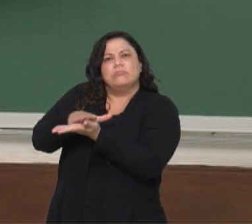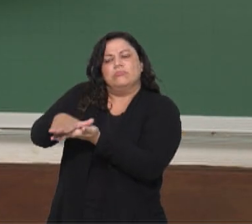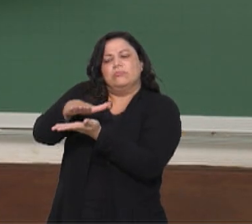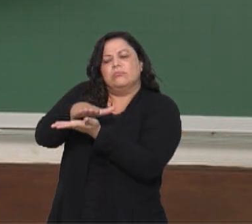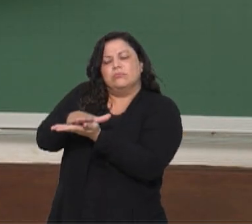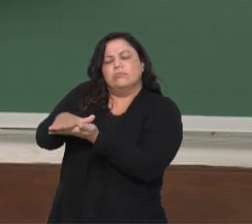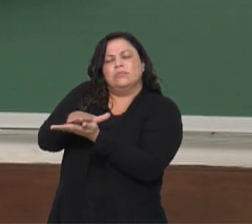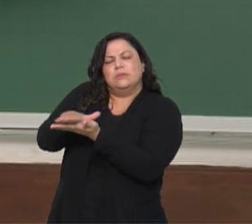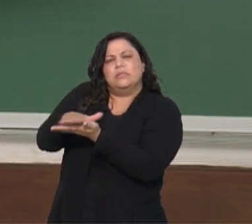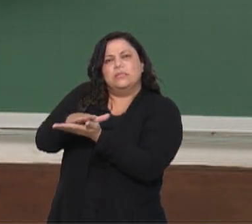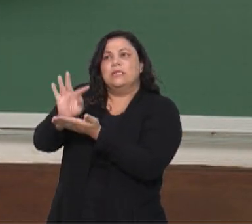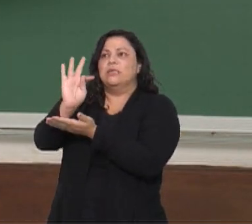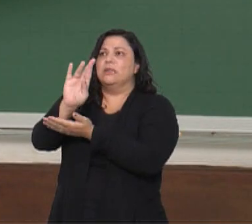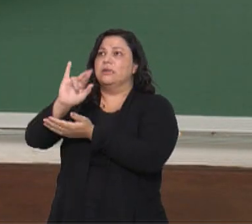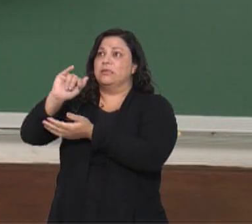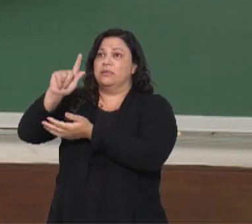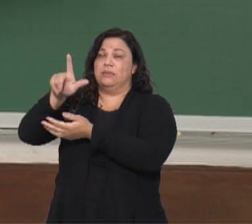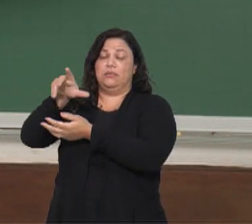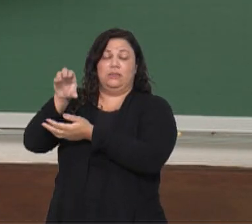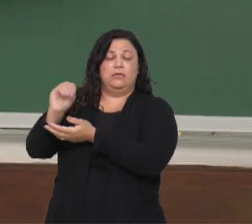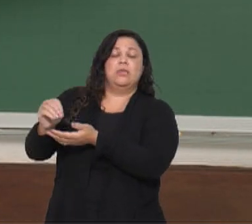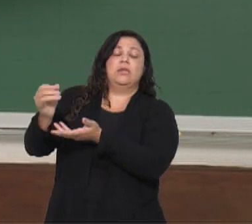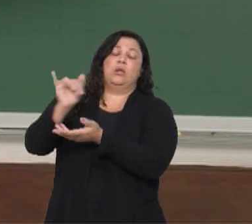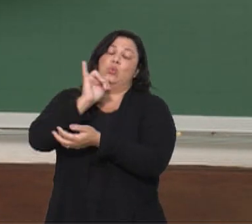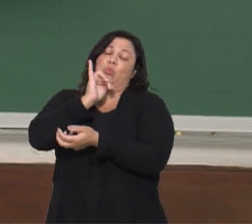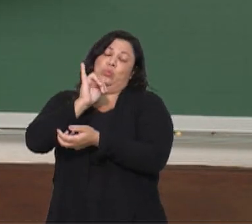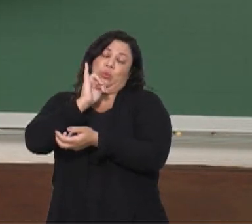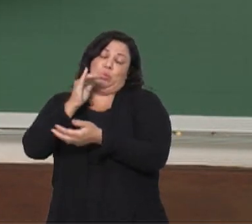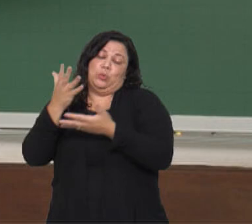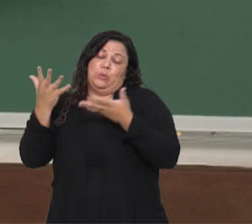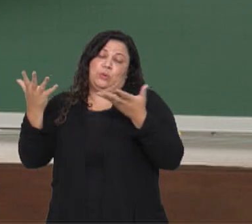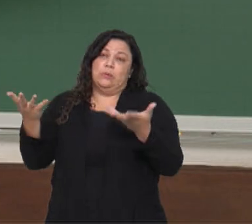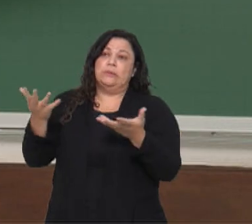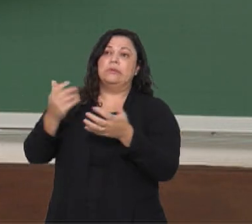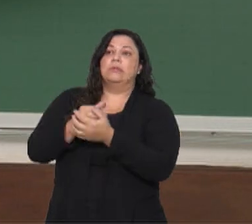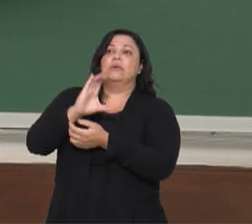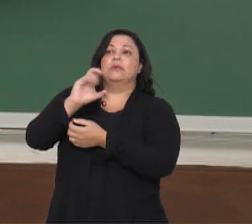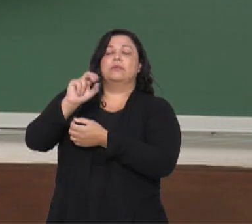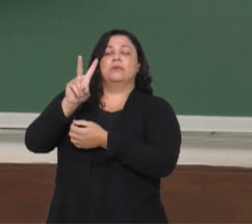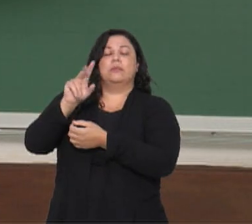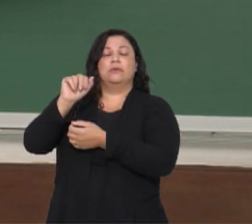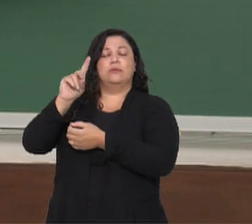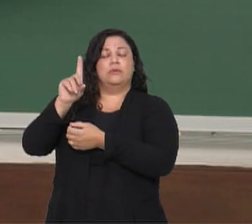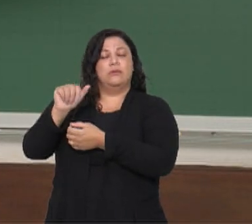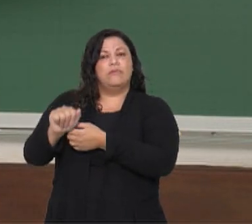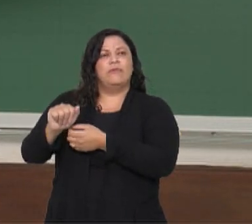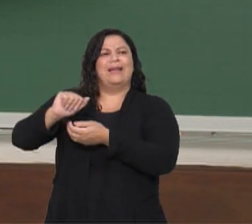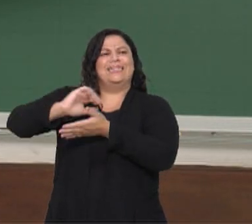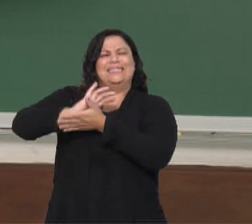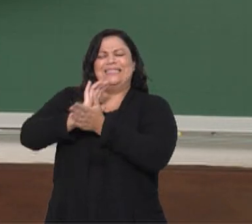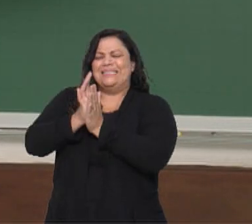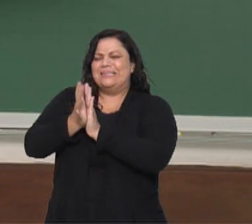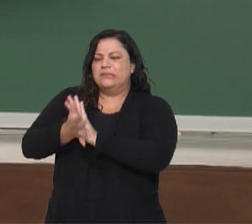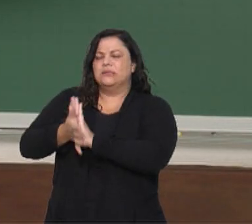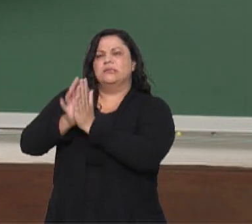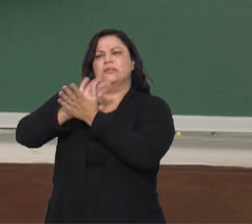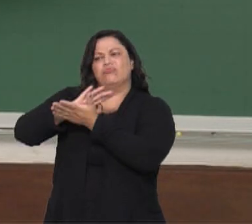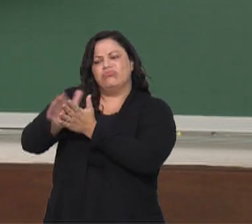por exemplo, cevada, né? Sorgo, ele espremia embaixo com essa pedra